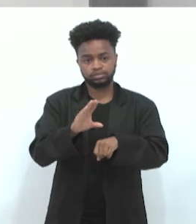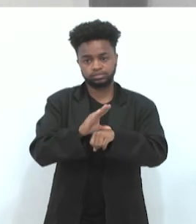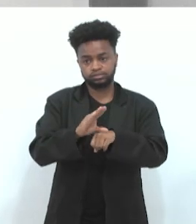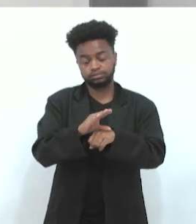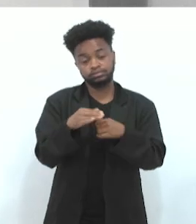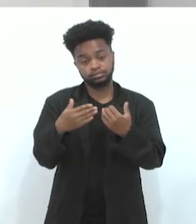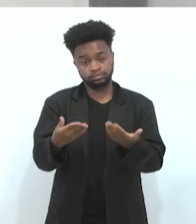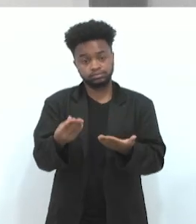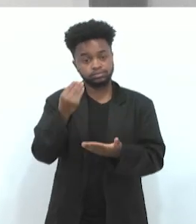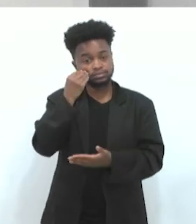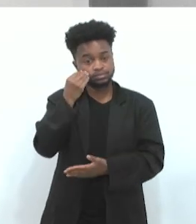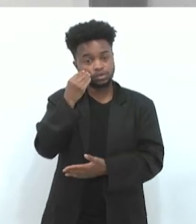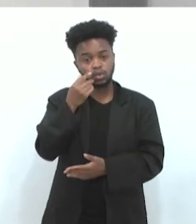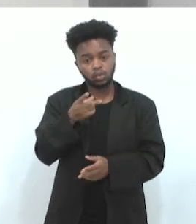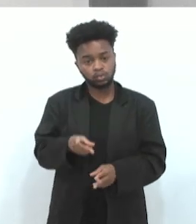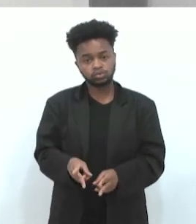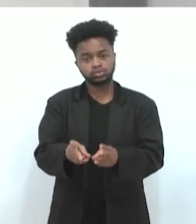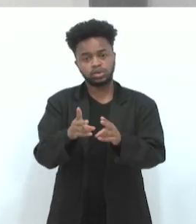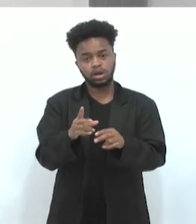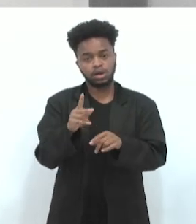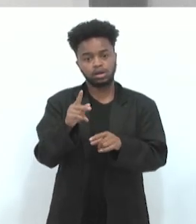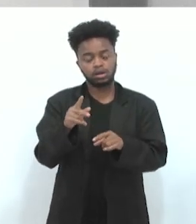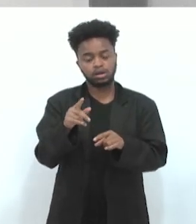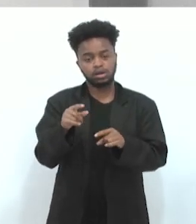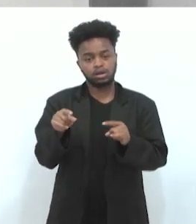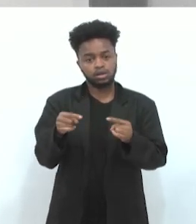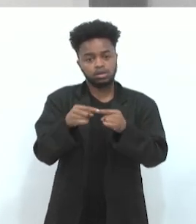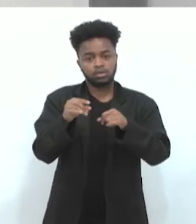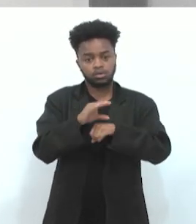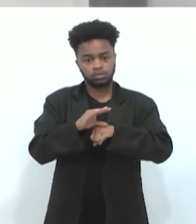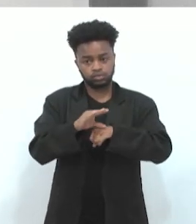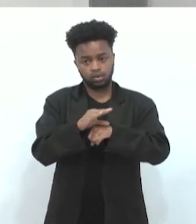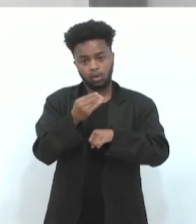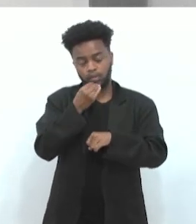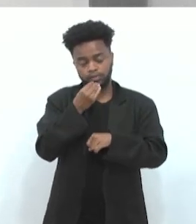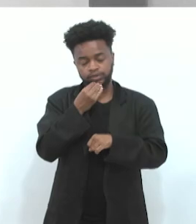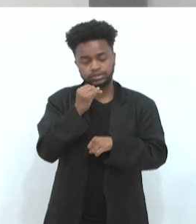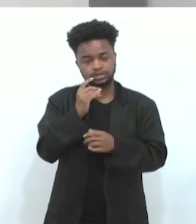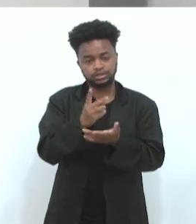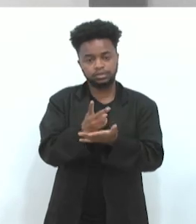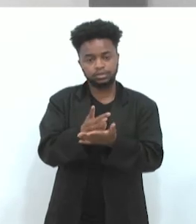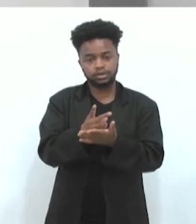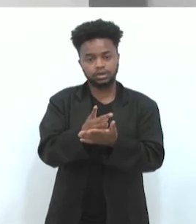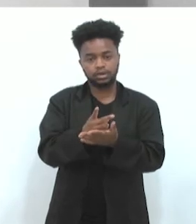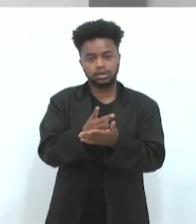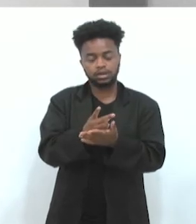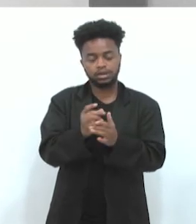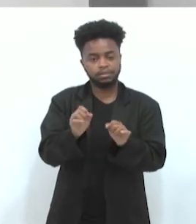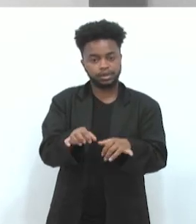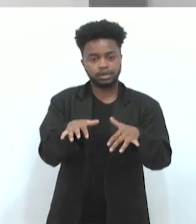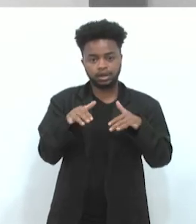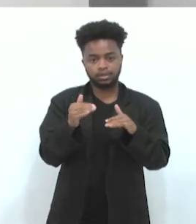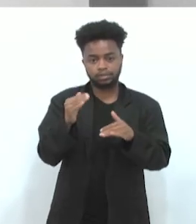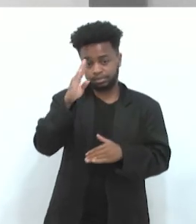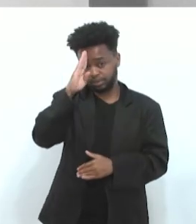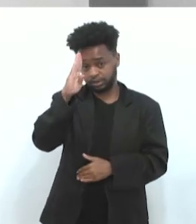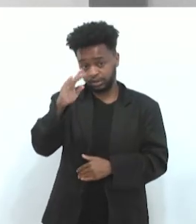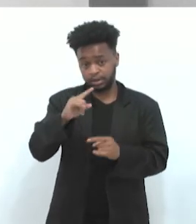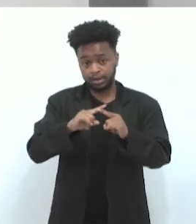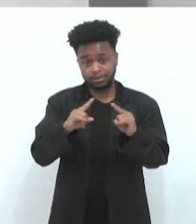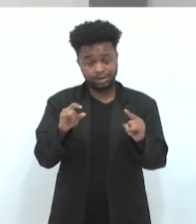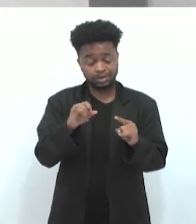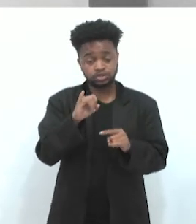para salvaguardar a constitucionalidade do projeto, que só é, claro, o plenário é sempre soberano, mas que é dever genuíno da